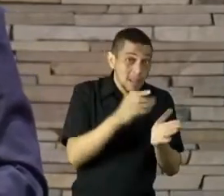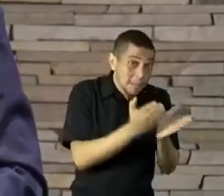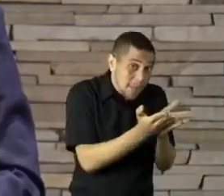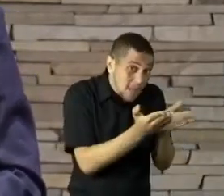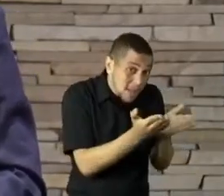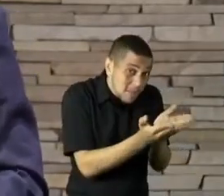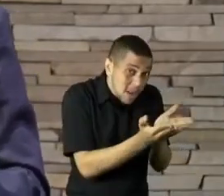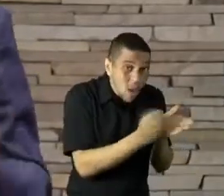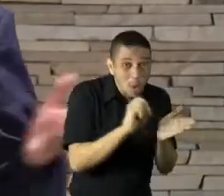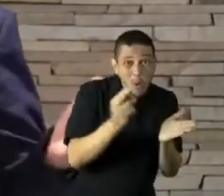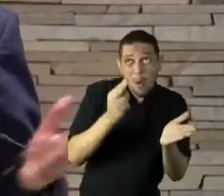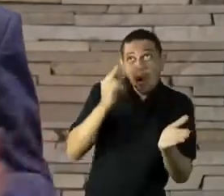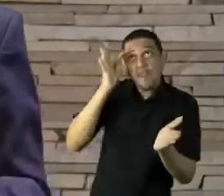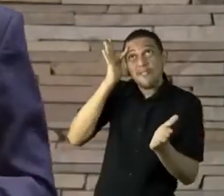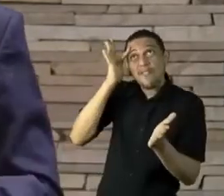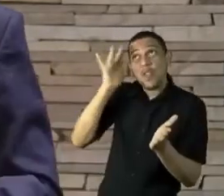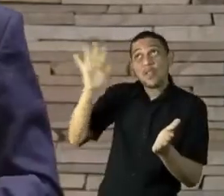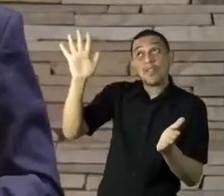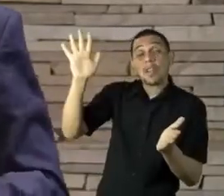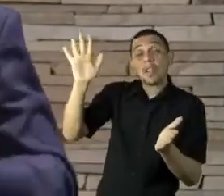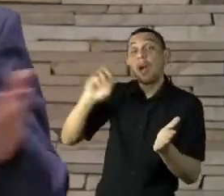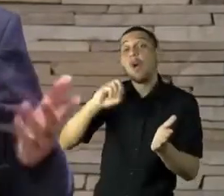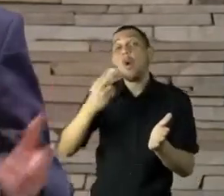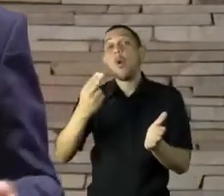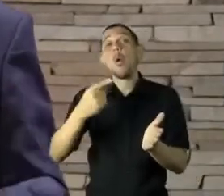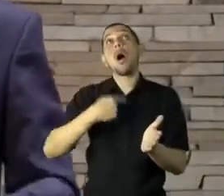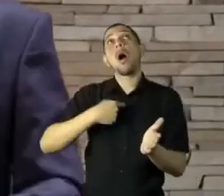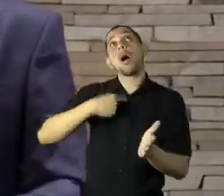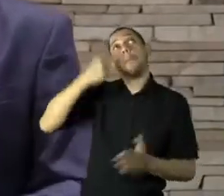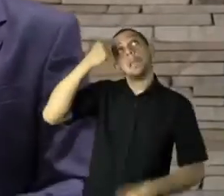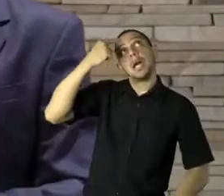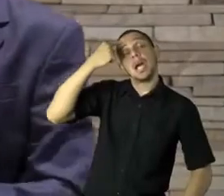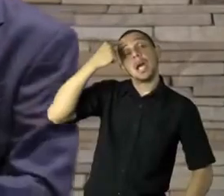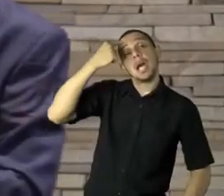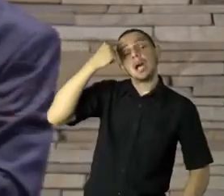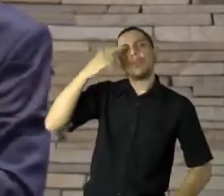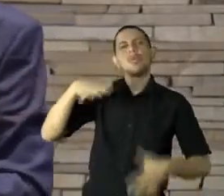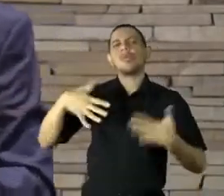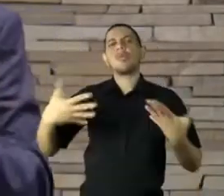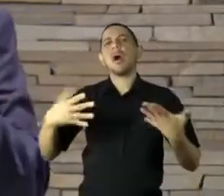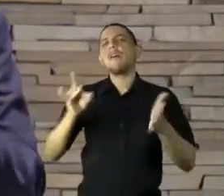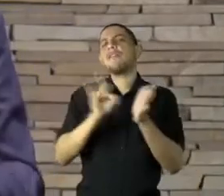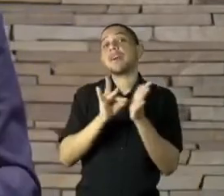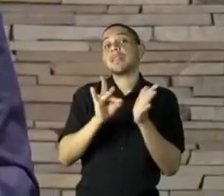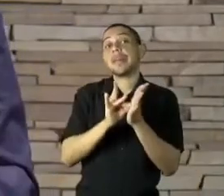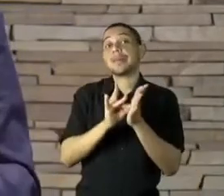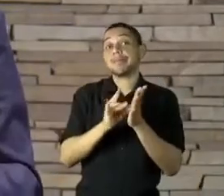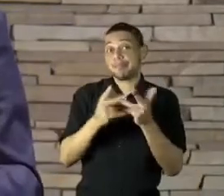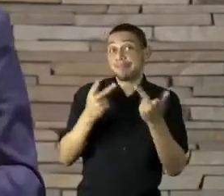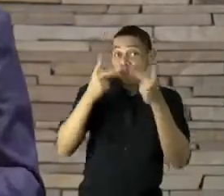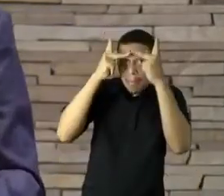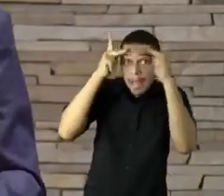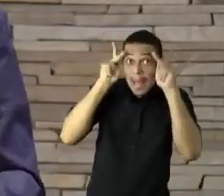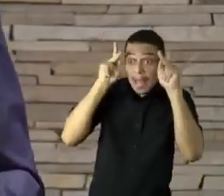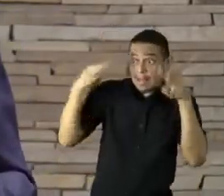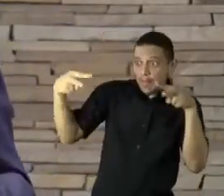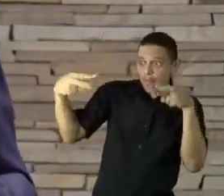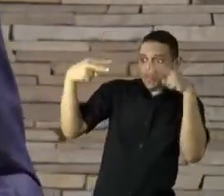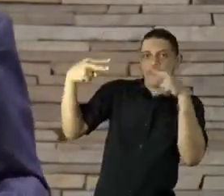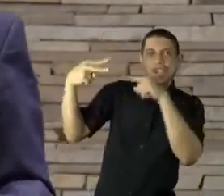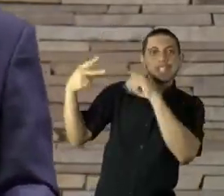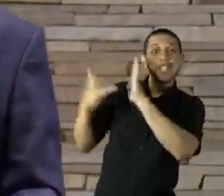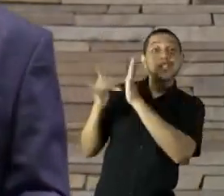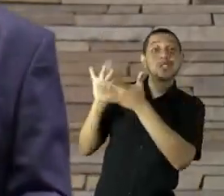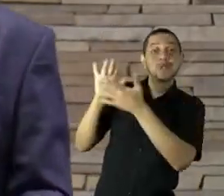verdade é o que está na filosofia a verdade é o que eu penso que é a verdade ele estava diante da Verdade olhando no olho da